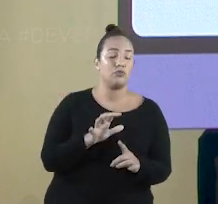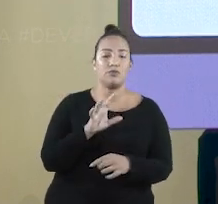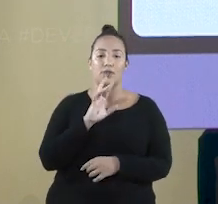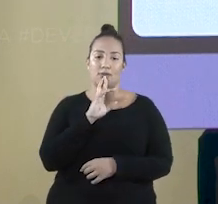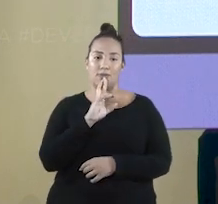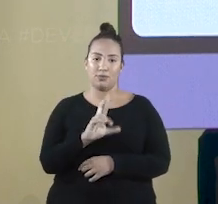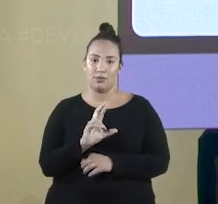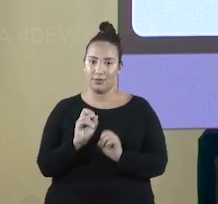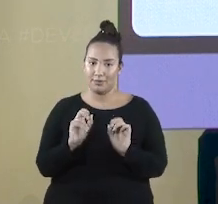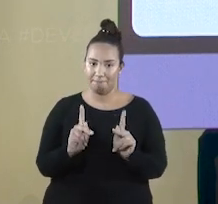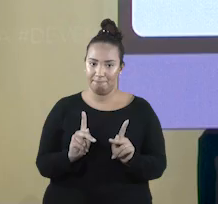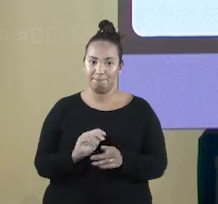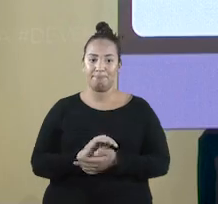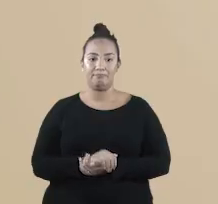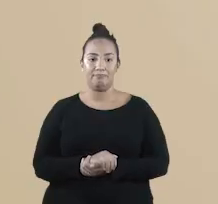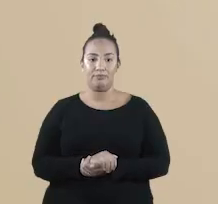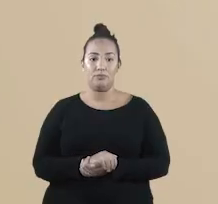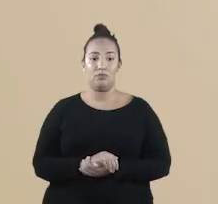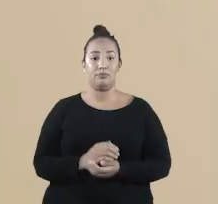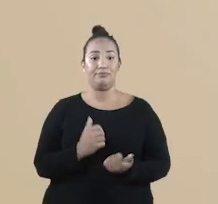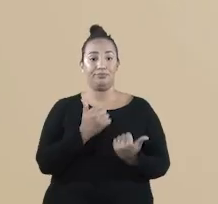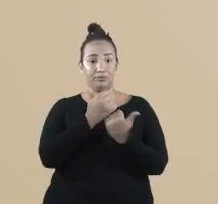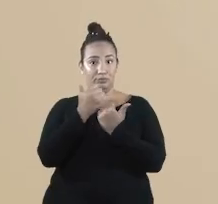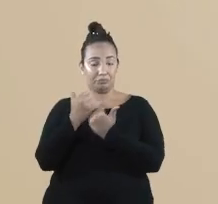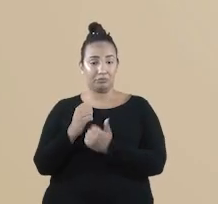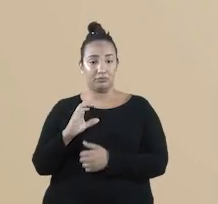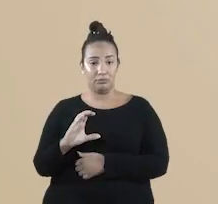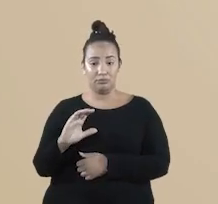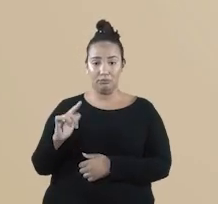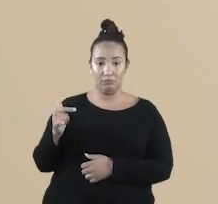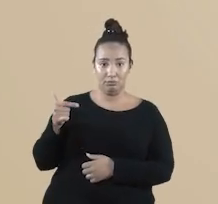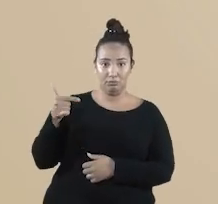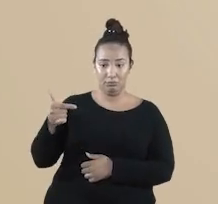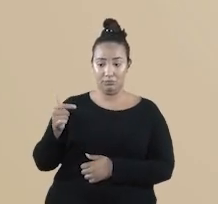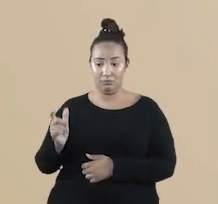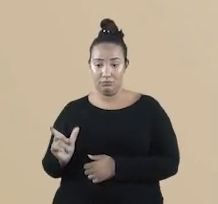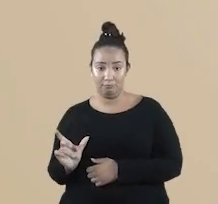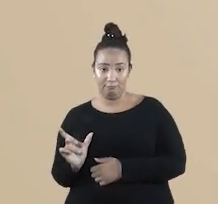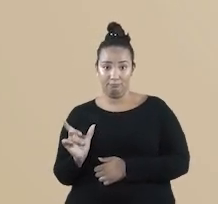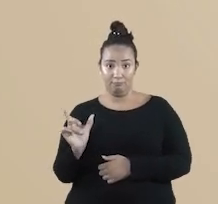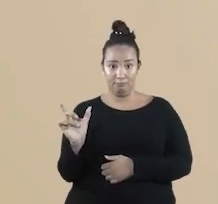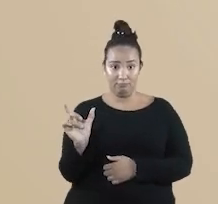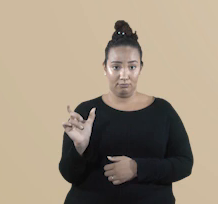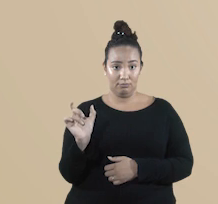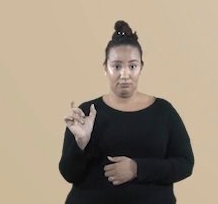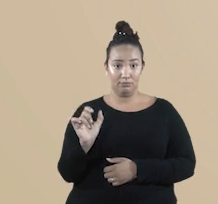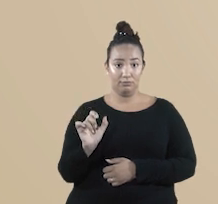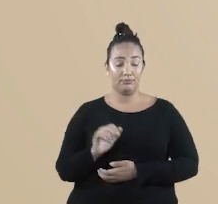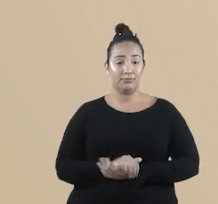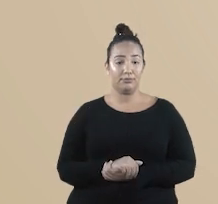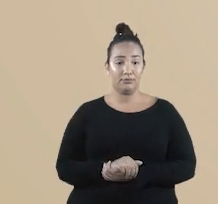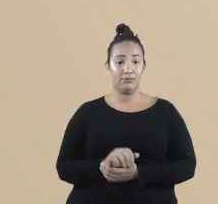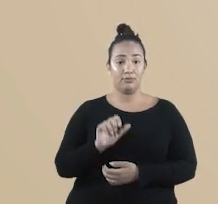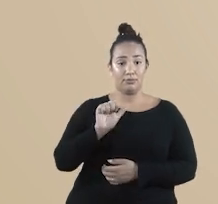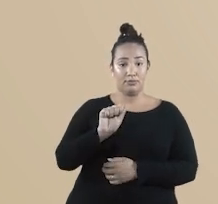o resultado. Tudo bem? Substituindo c² do segundo membro por